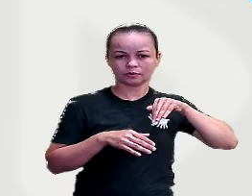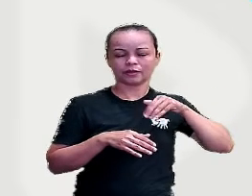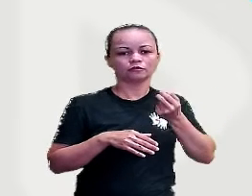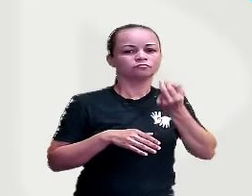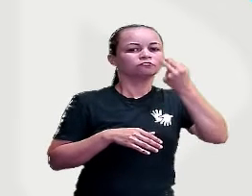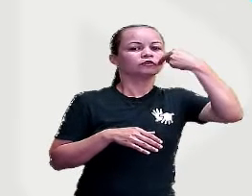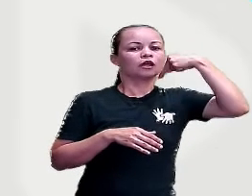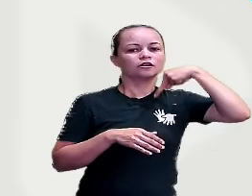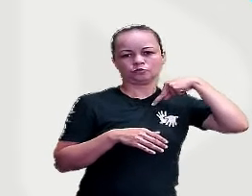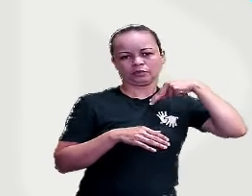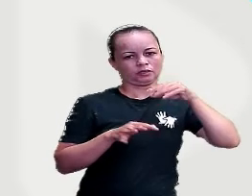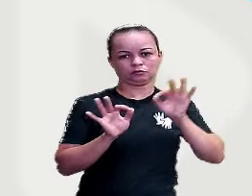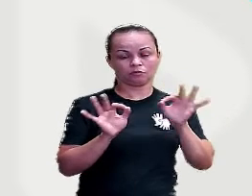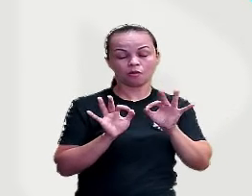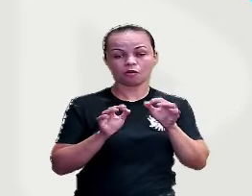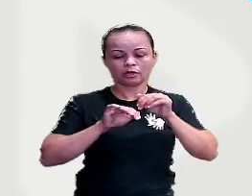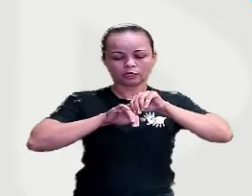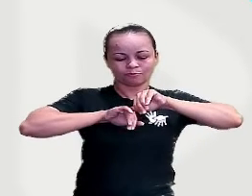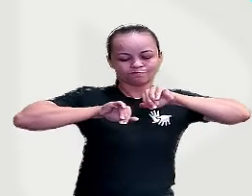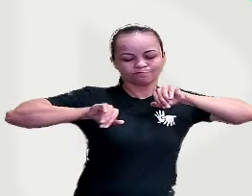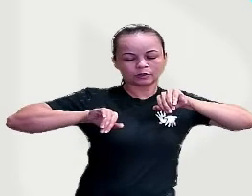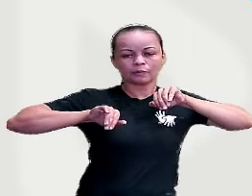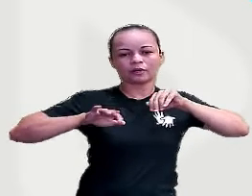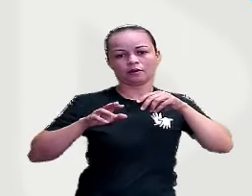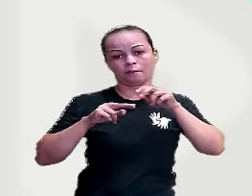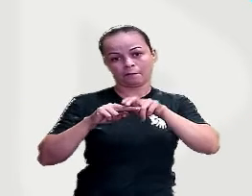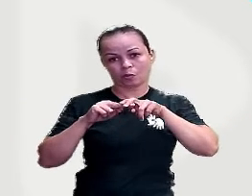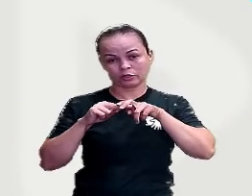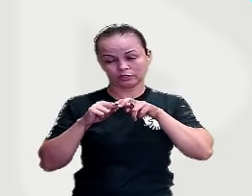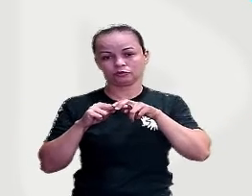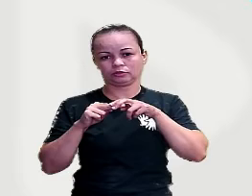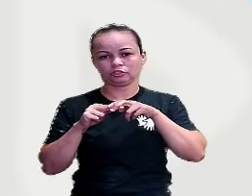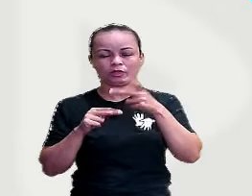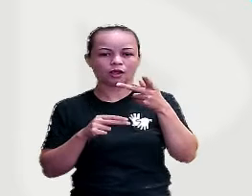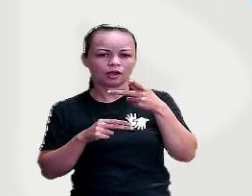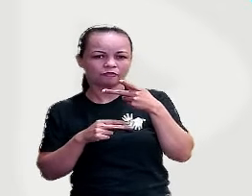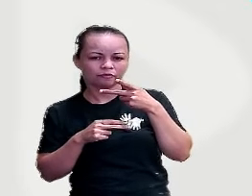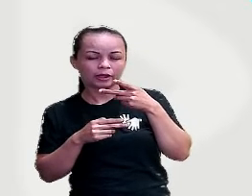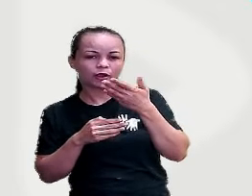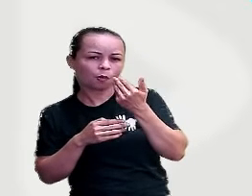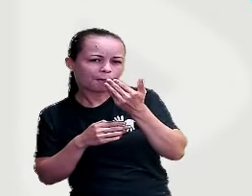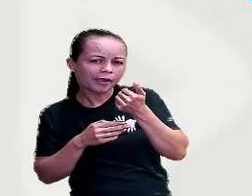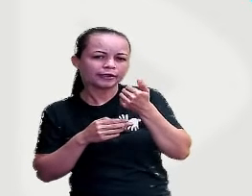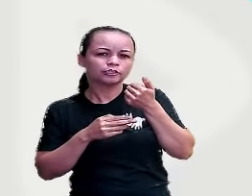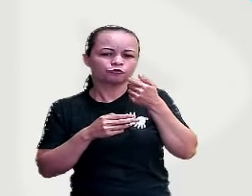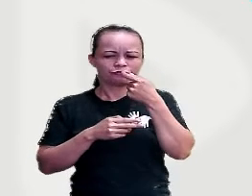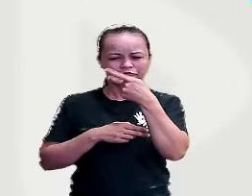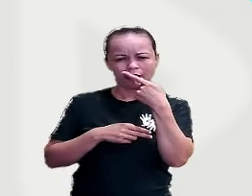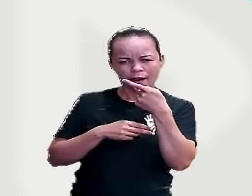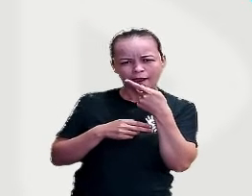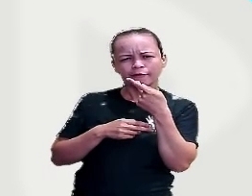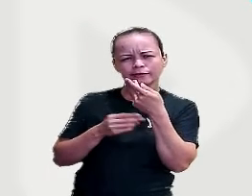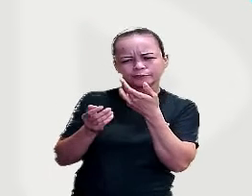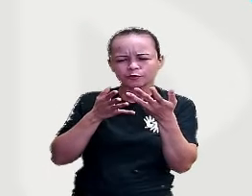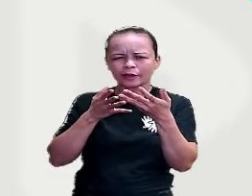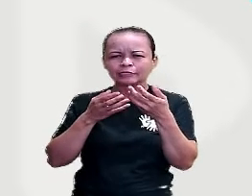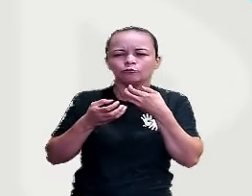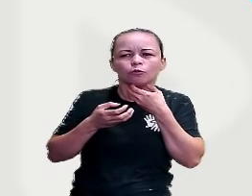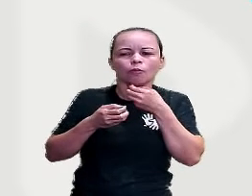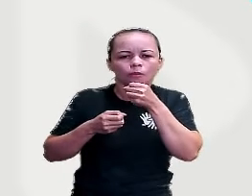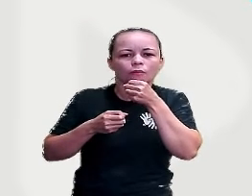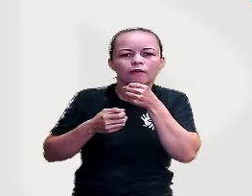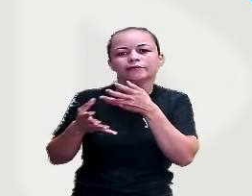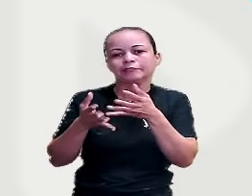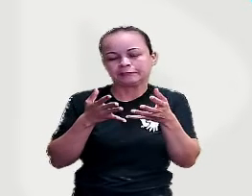cavidade respiratória. Portanto, por isso que quando a gente está comendo e falando, a gente acaba se engasgando. É porque parte